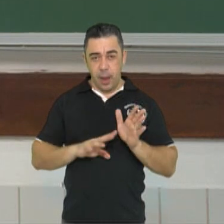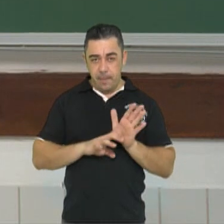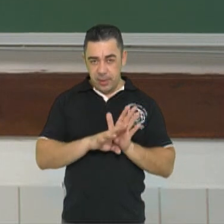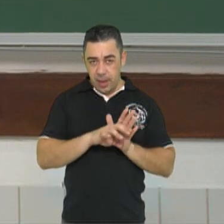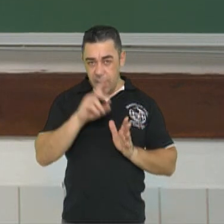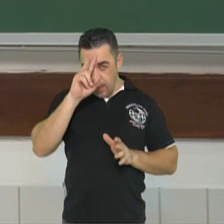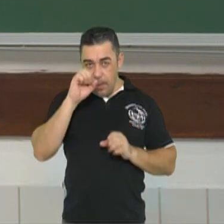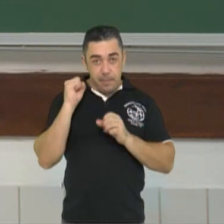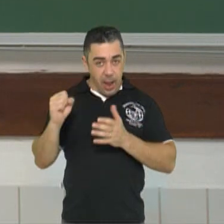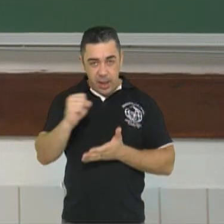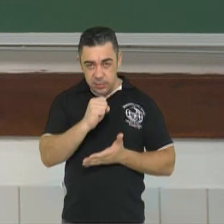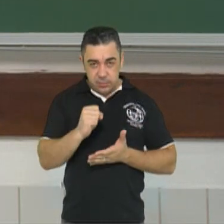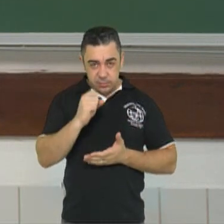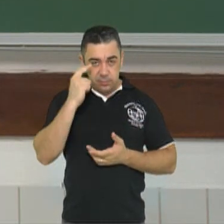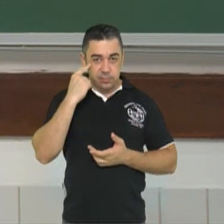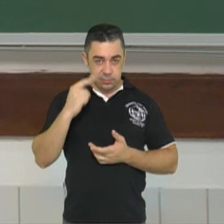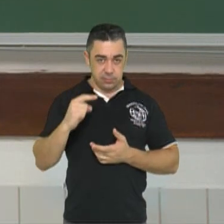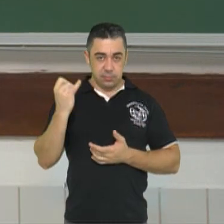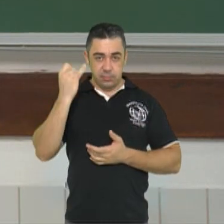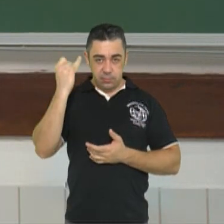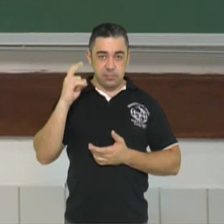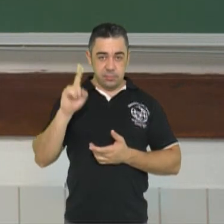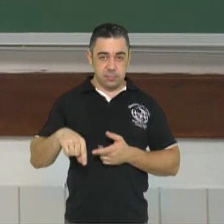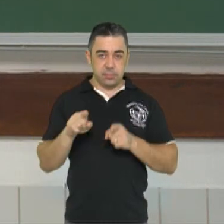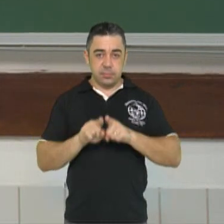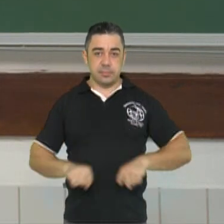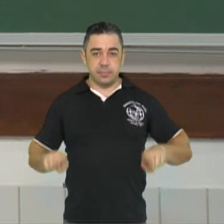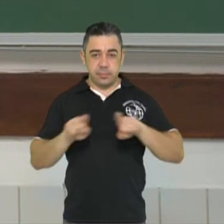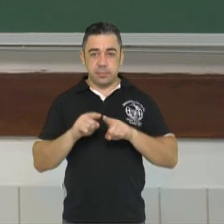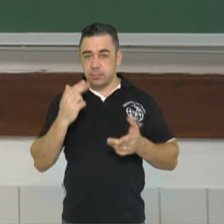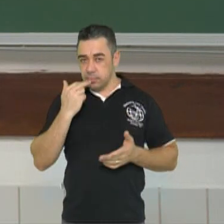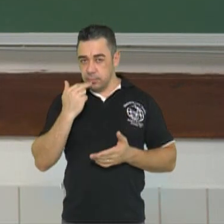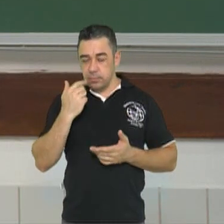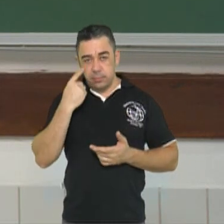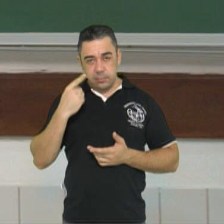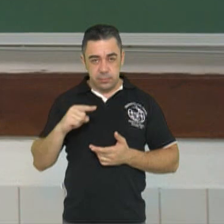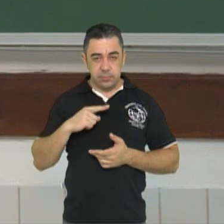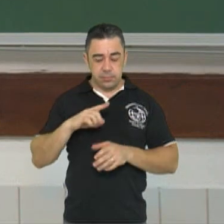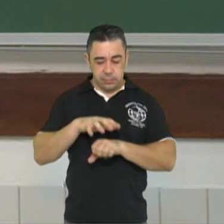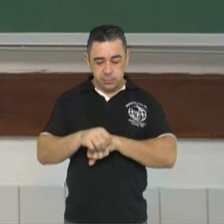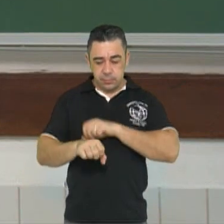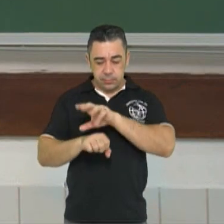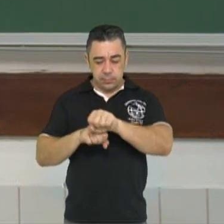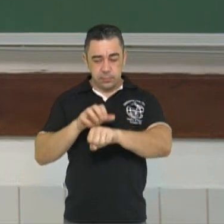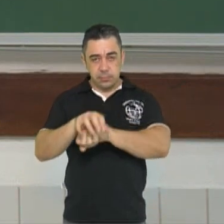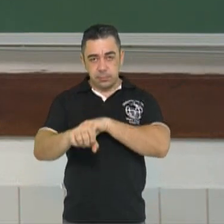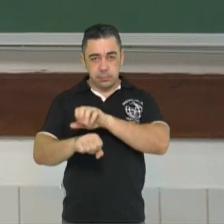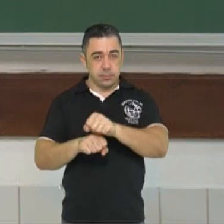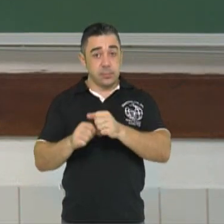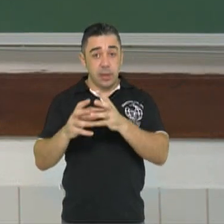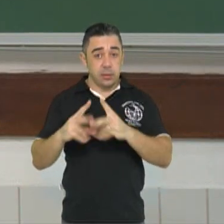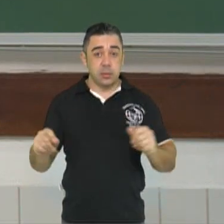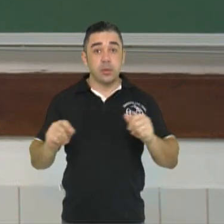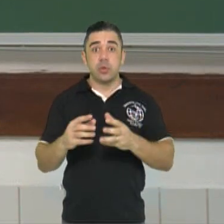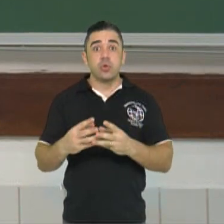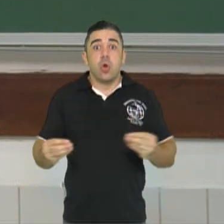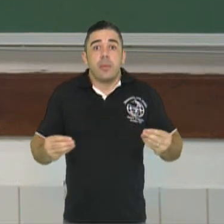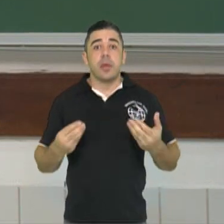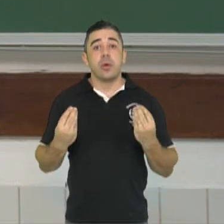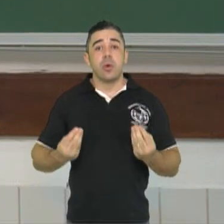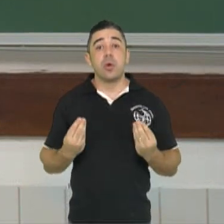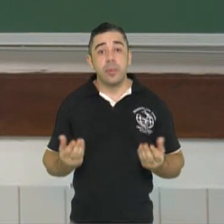que a gente comentou a importância deles na ciclagem de nutrientes, quando a gente falou de cadeias e teias alimentares? Se a gente elimina esses